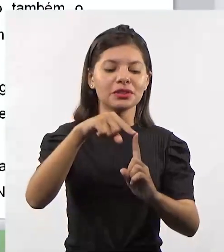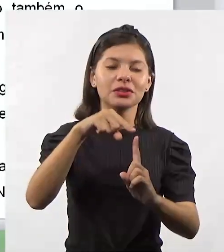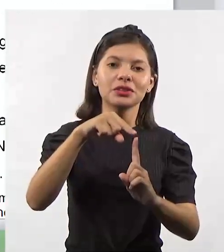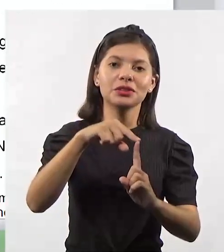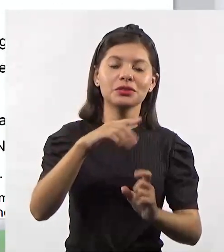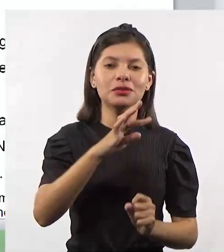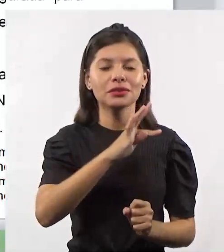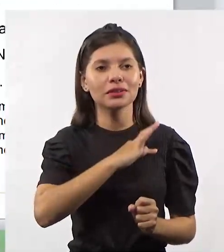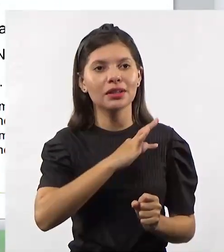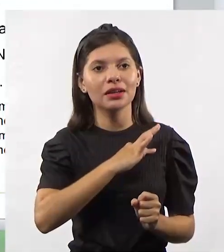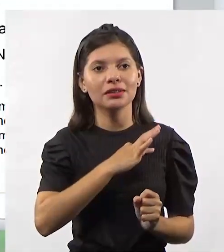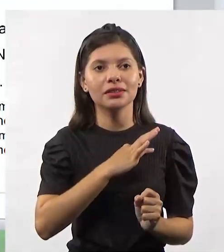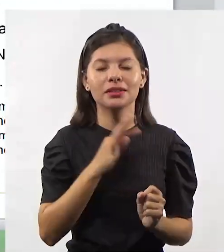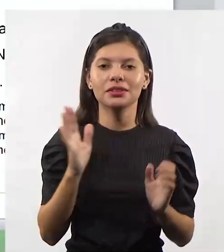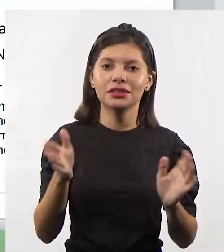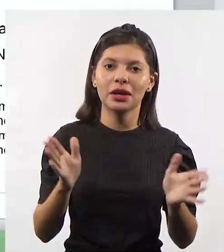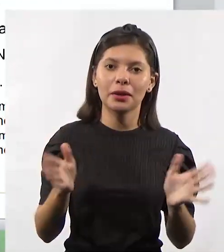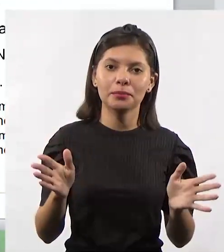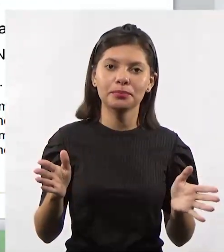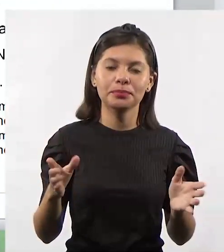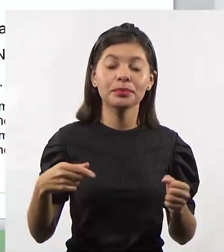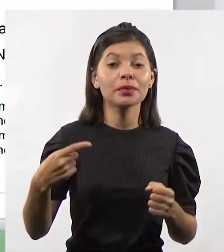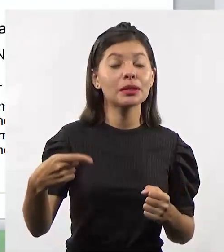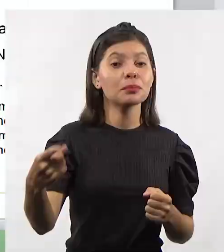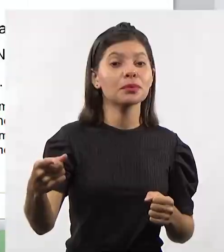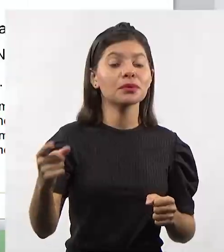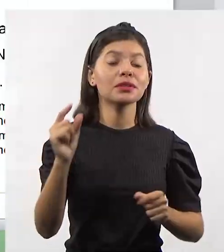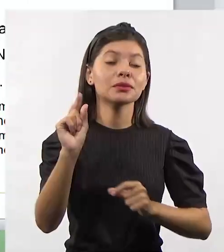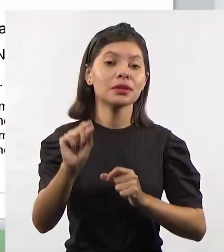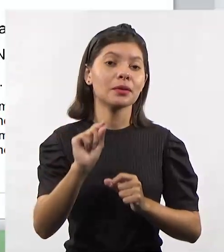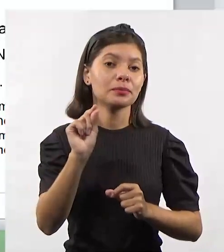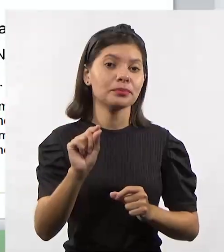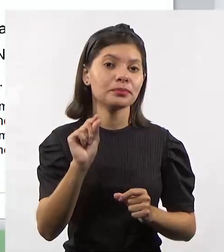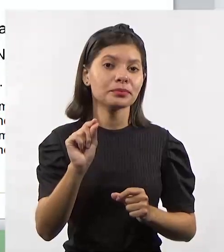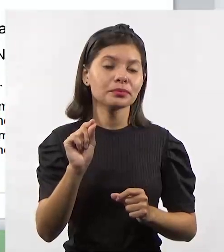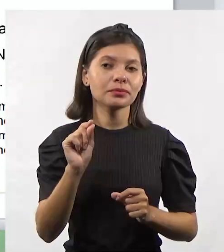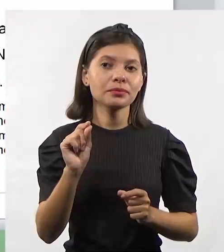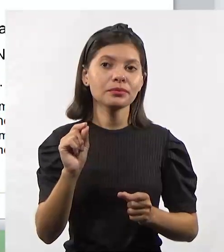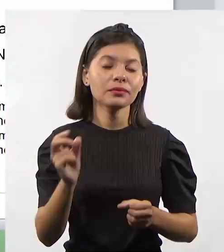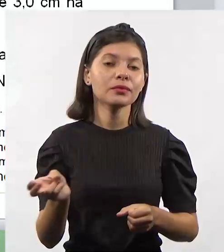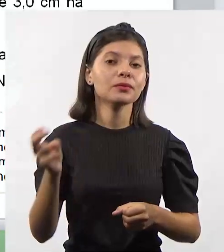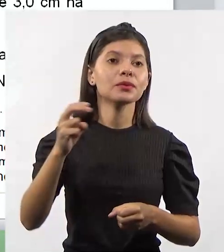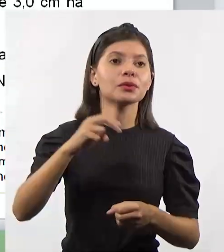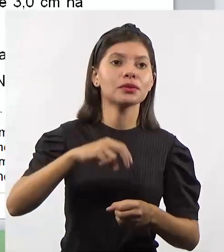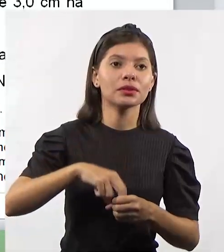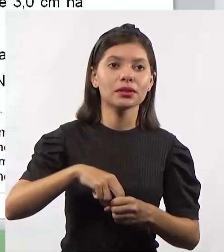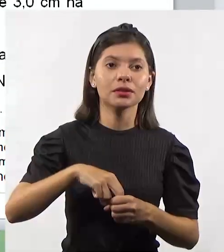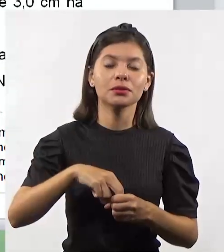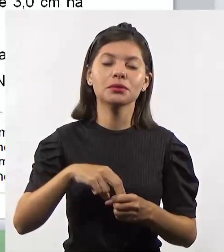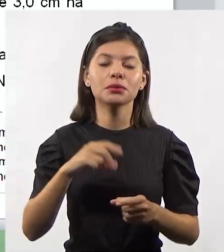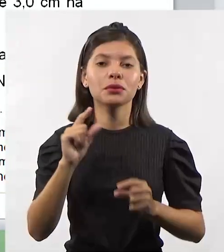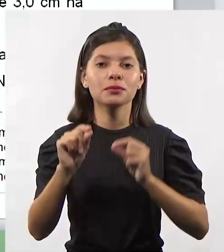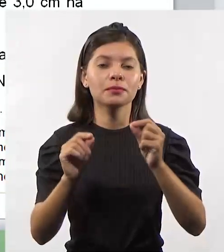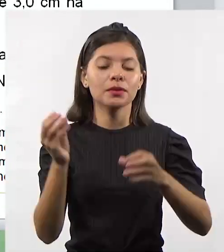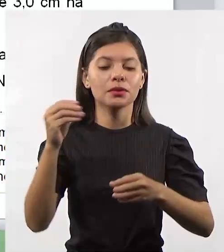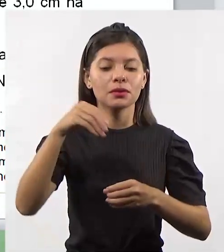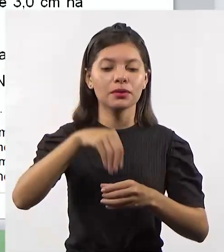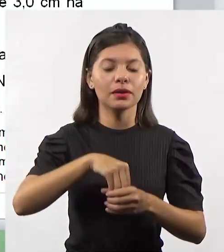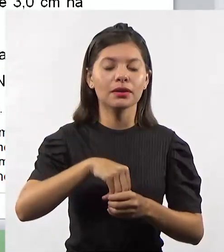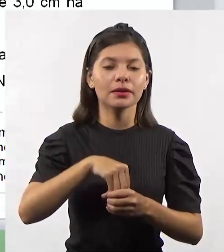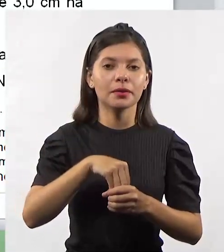aí depois eu tenho que colocar o quê então voltando aqui no nosso instrumento eu vou ter que colocar aqui